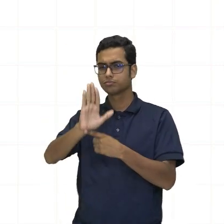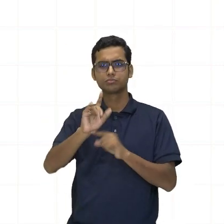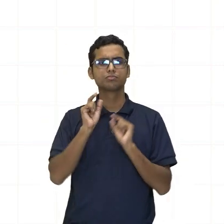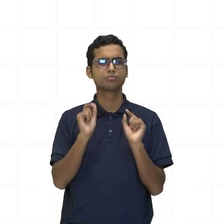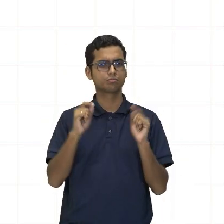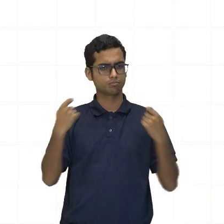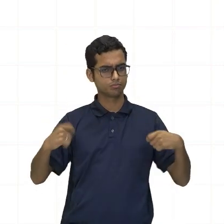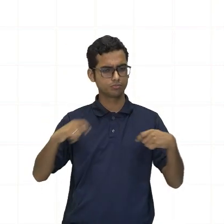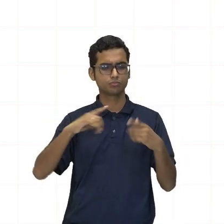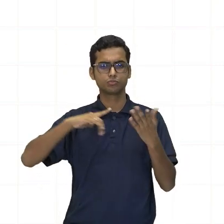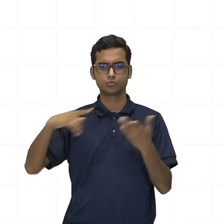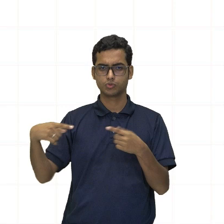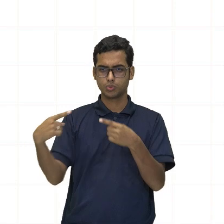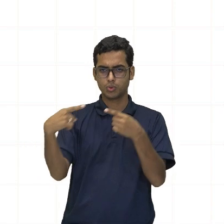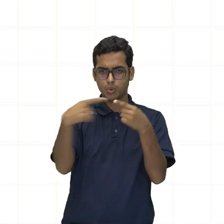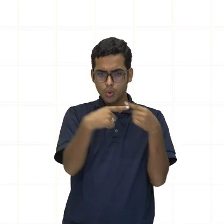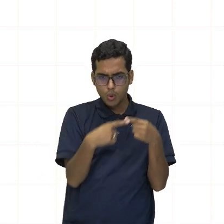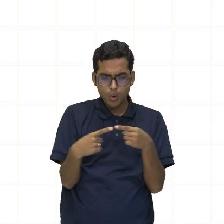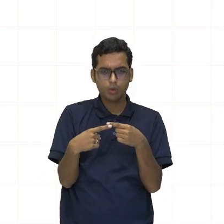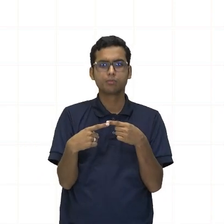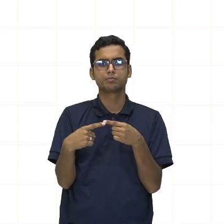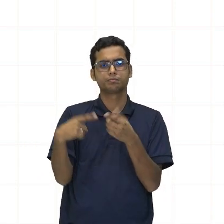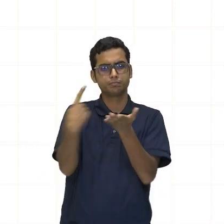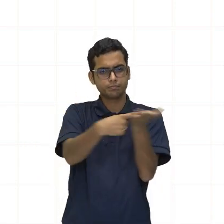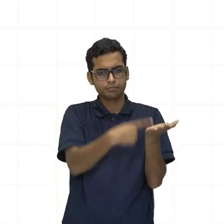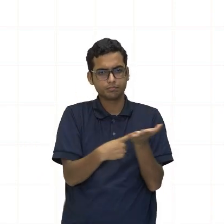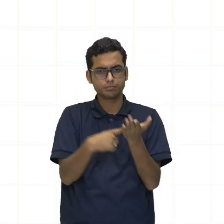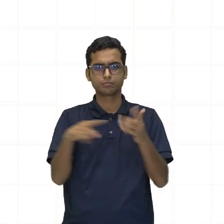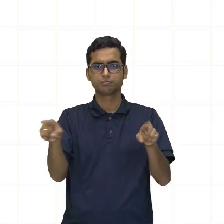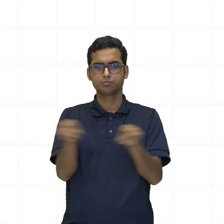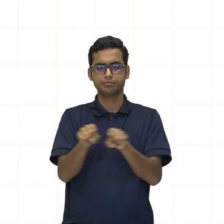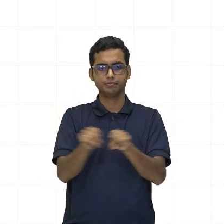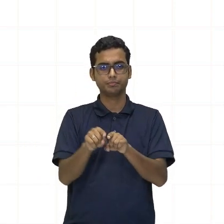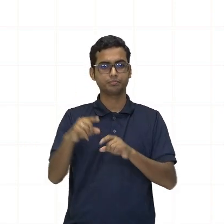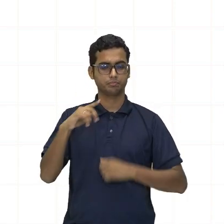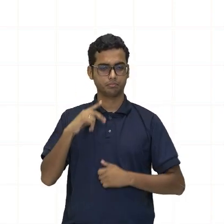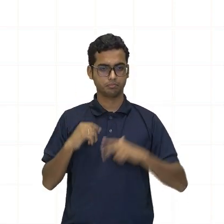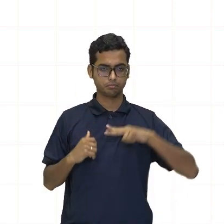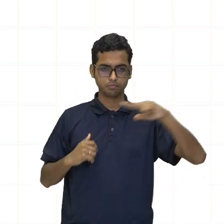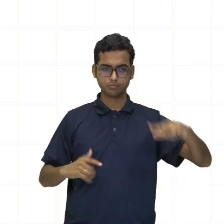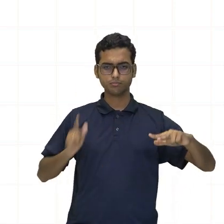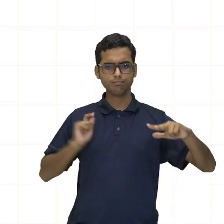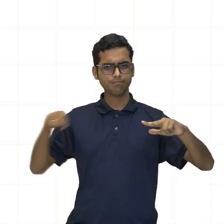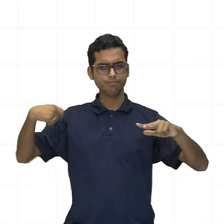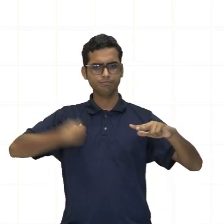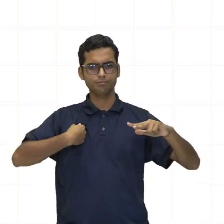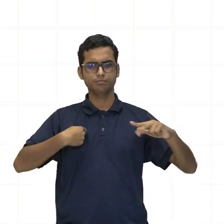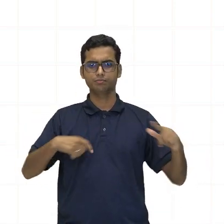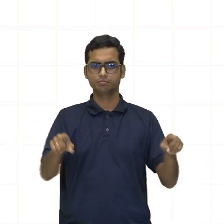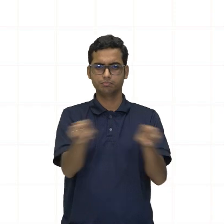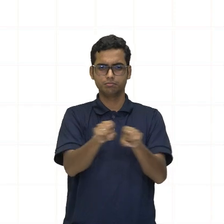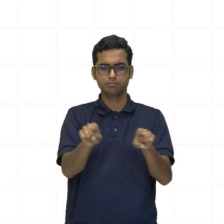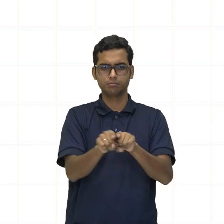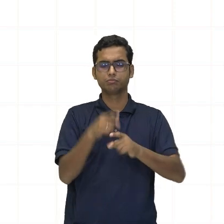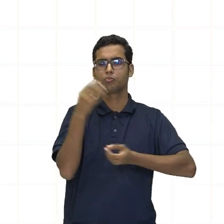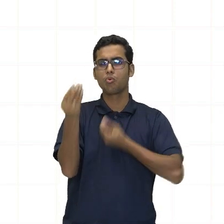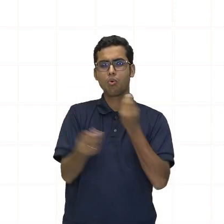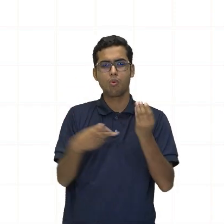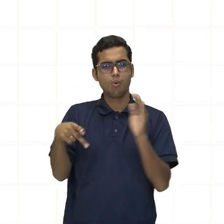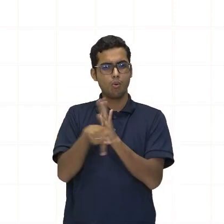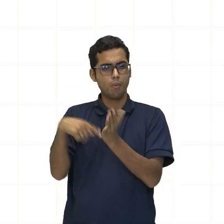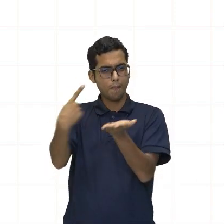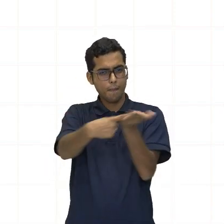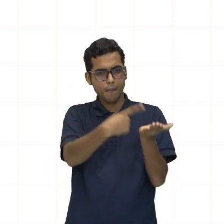necessidade de acordos adicionais entre Portugal e Espanha, como o Tratado